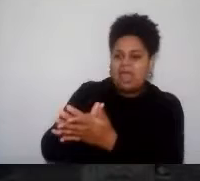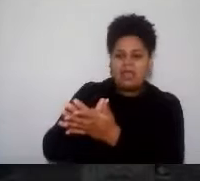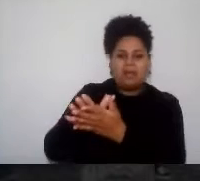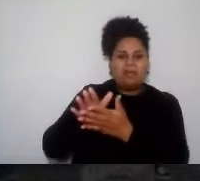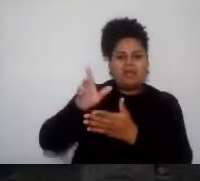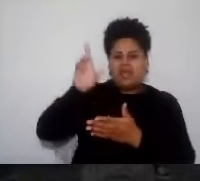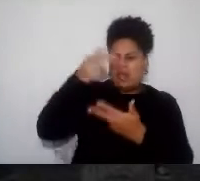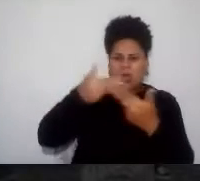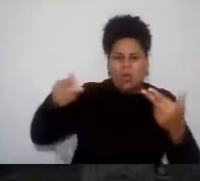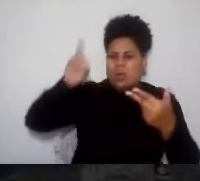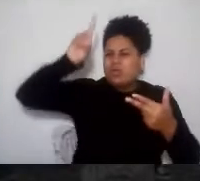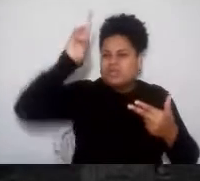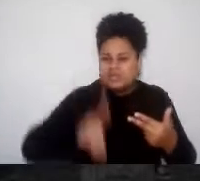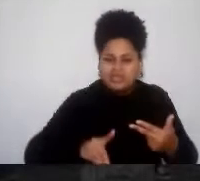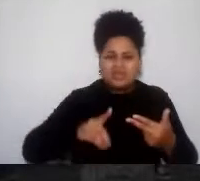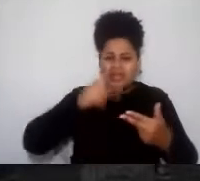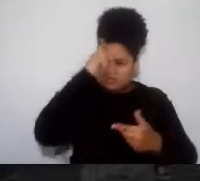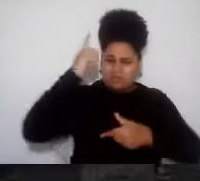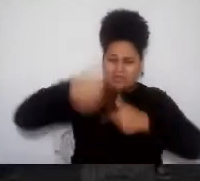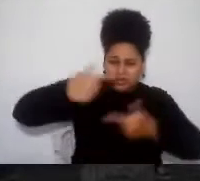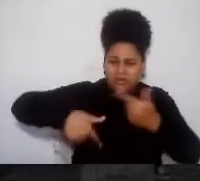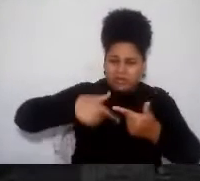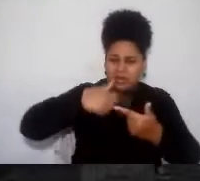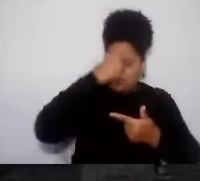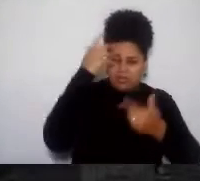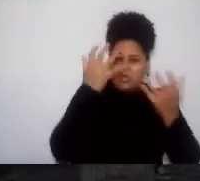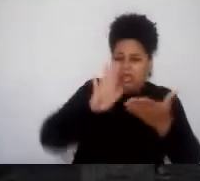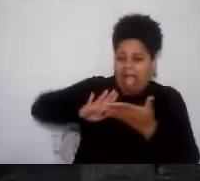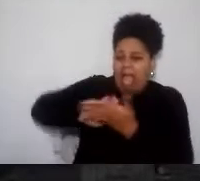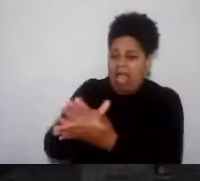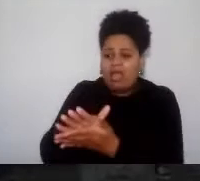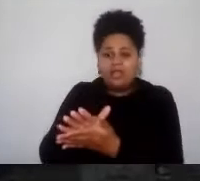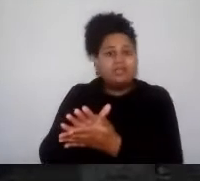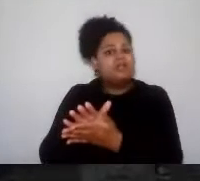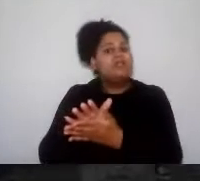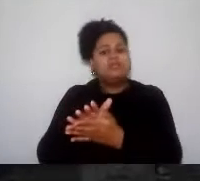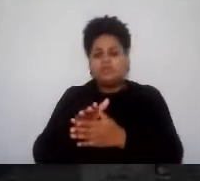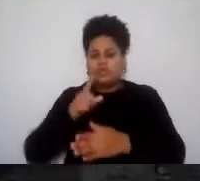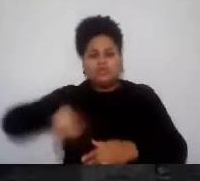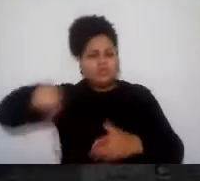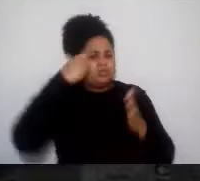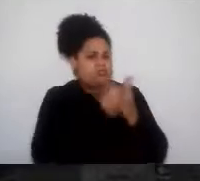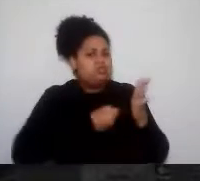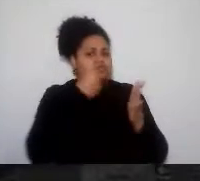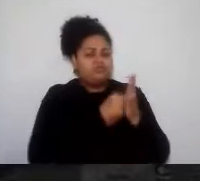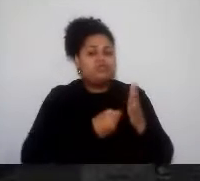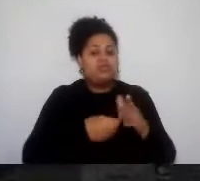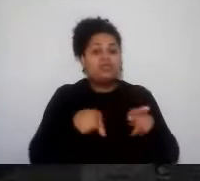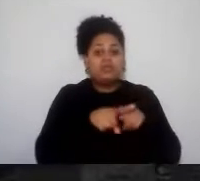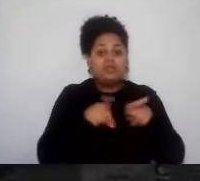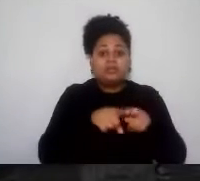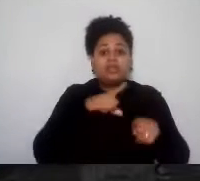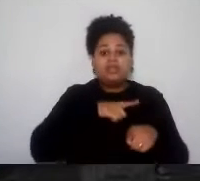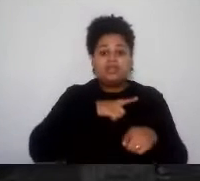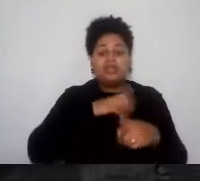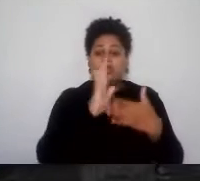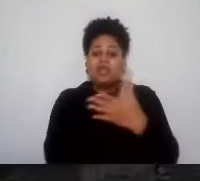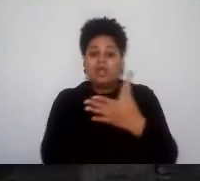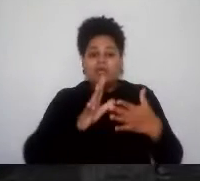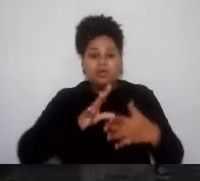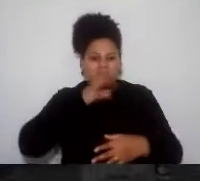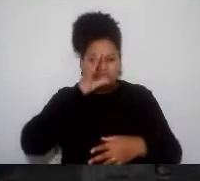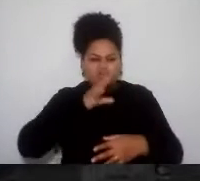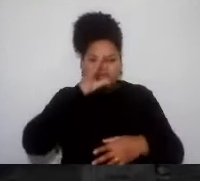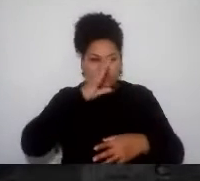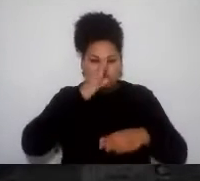seus sindicatos, mas também da população em geral, atacando as nossas reservas minerais, atacando os nossos